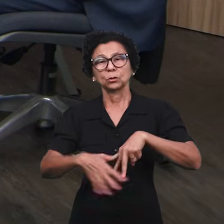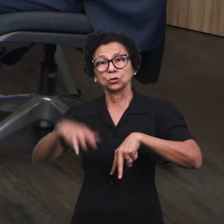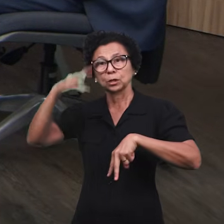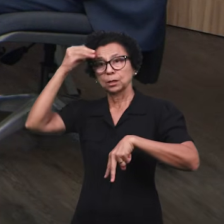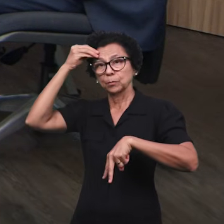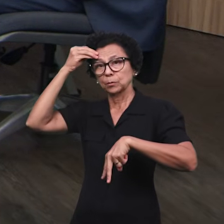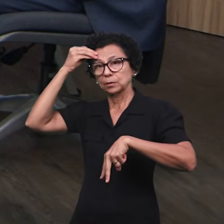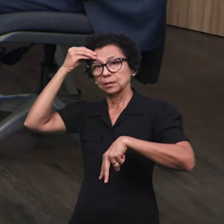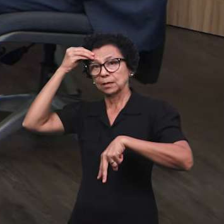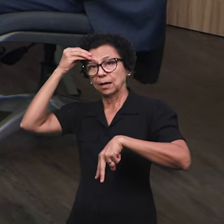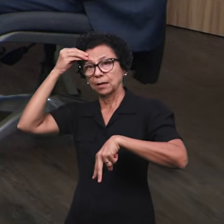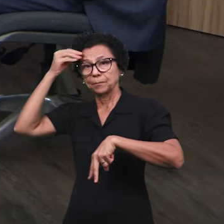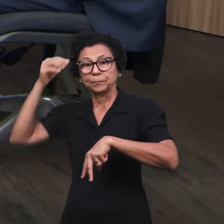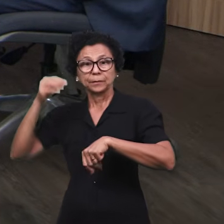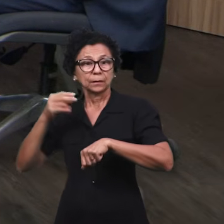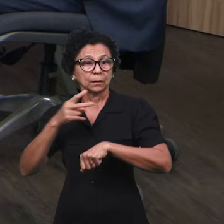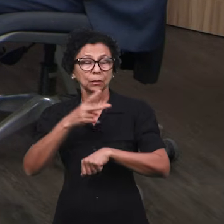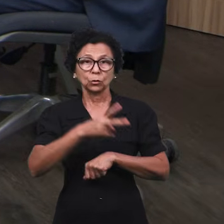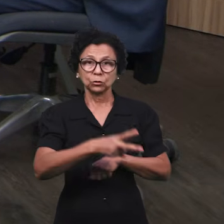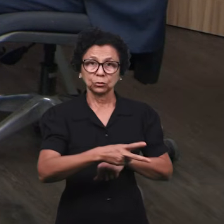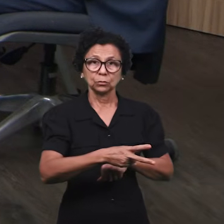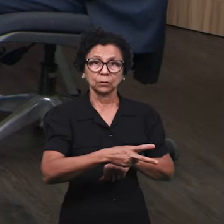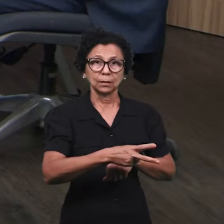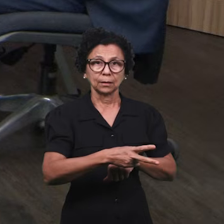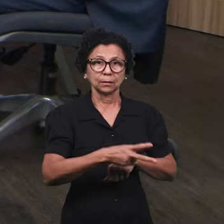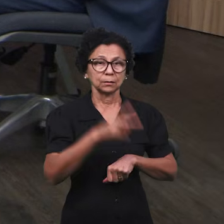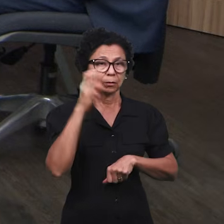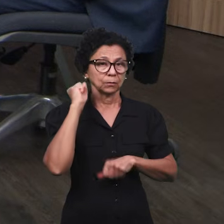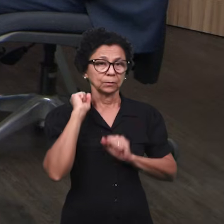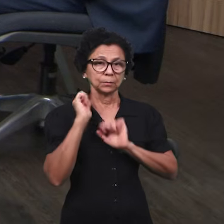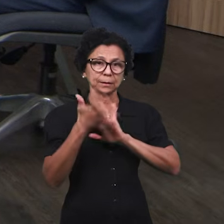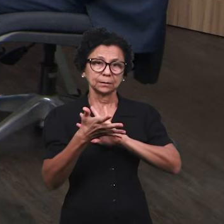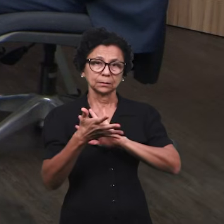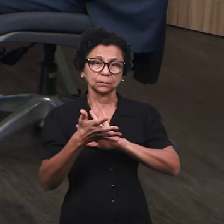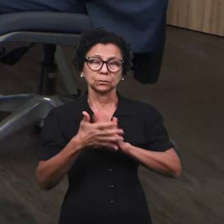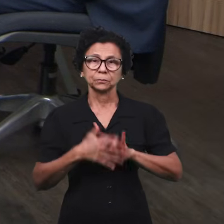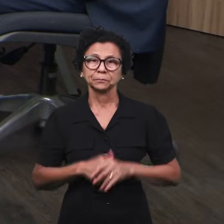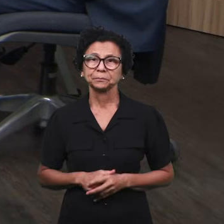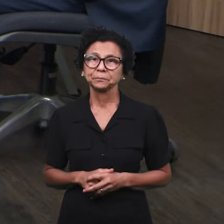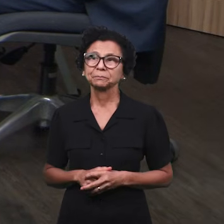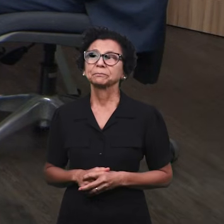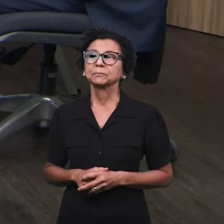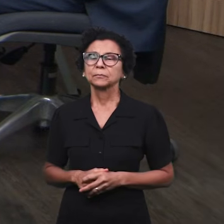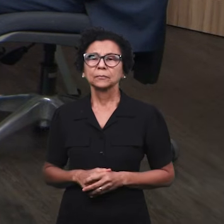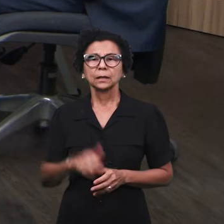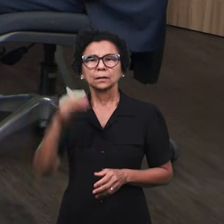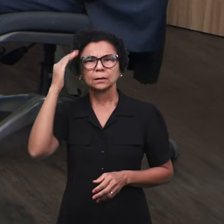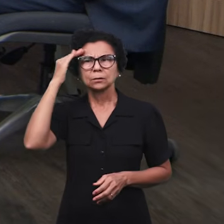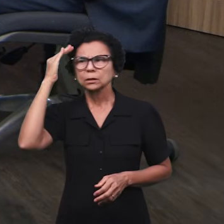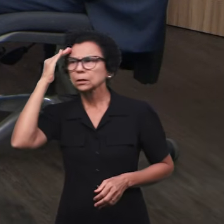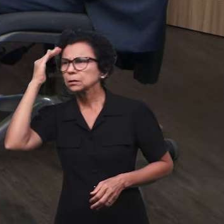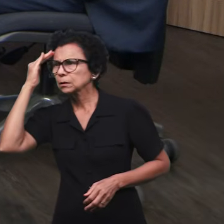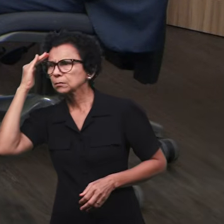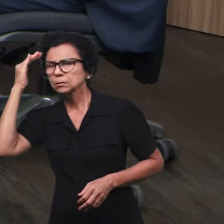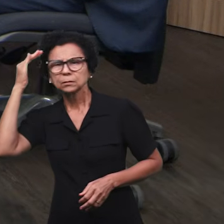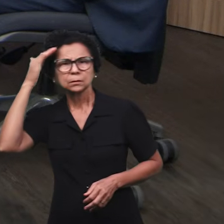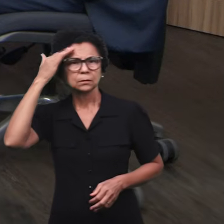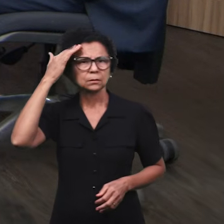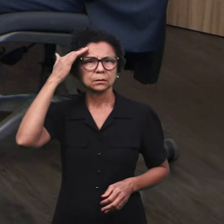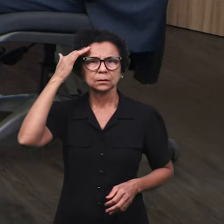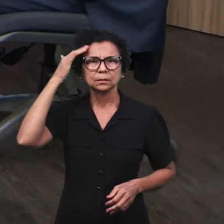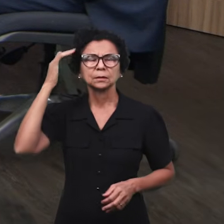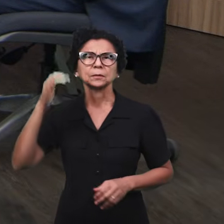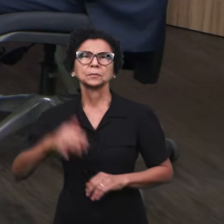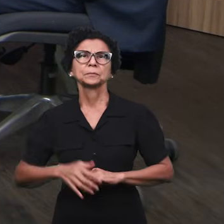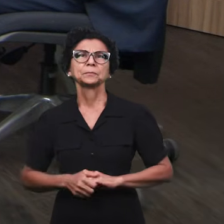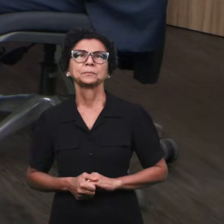no presencial. Entenderam? Entenderam? Não entendeu? Voltei de novo. Assim, assado. Entendeu? Entendeu? Entendeu? Todo mundo entendeu? Agora vamos